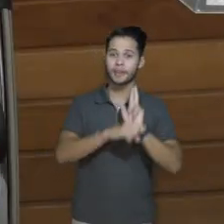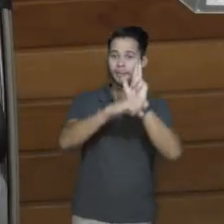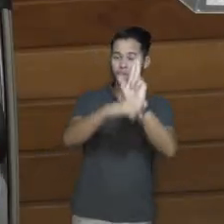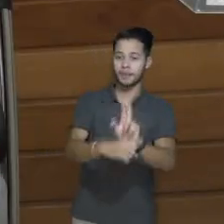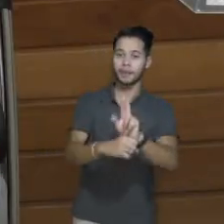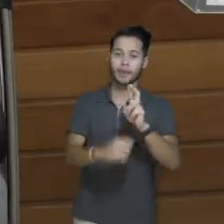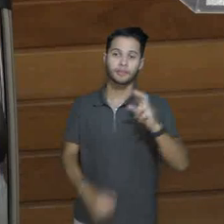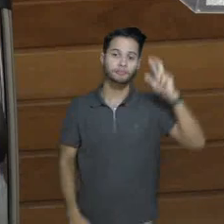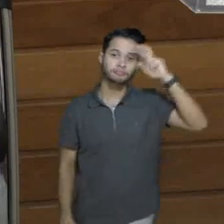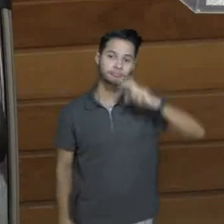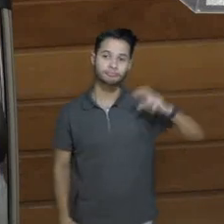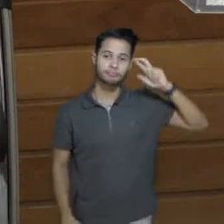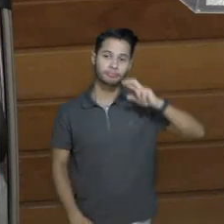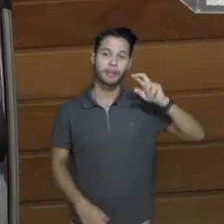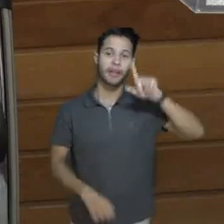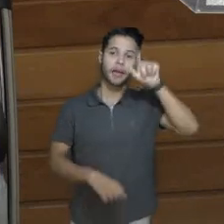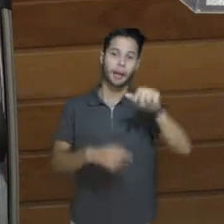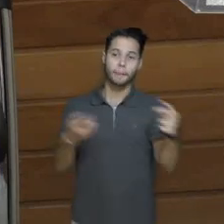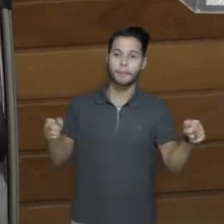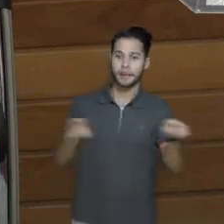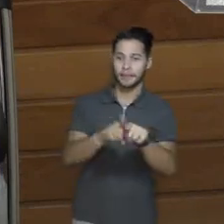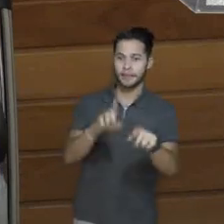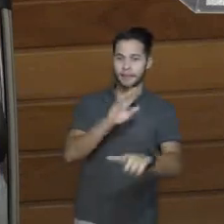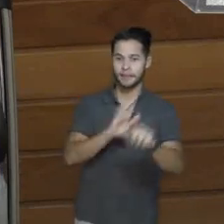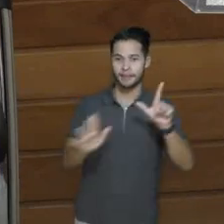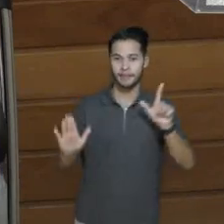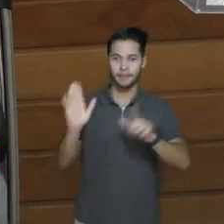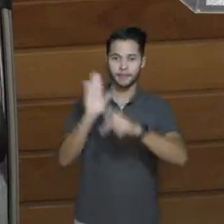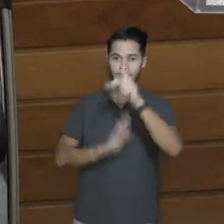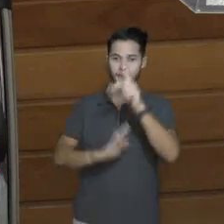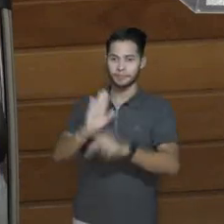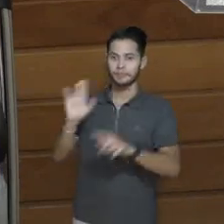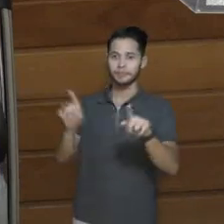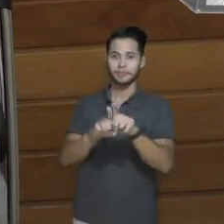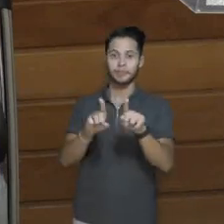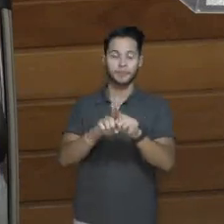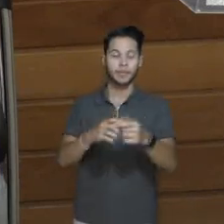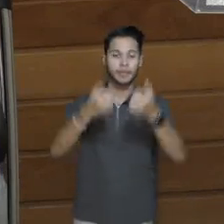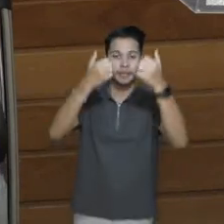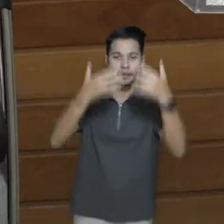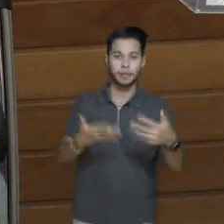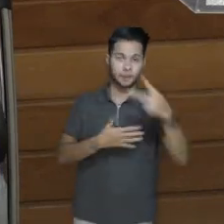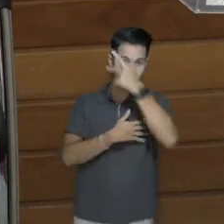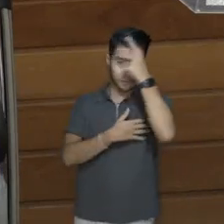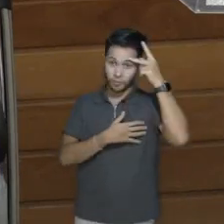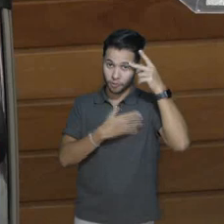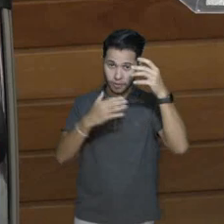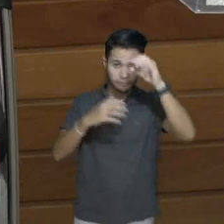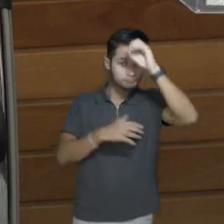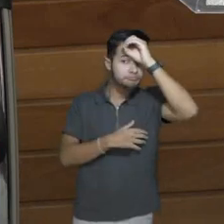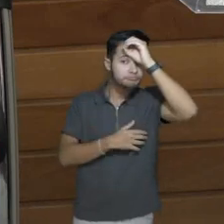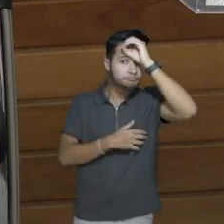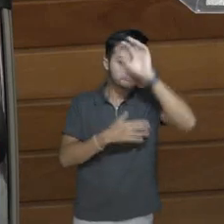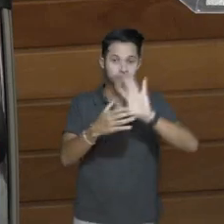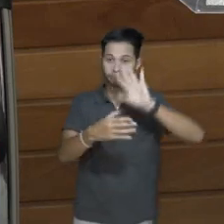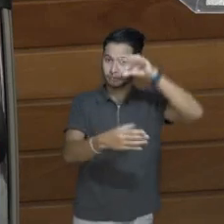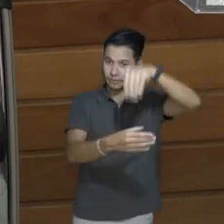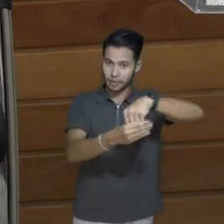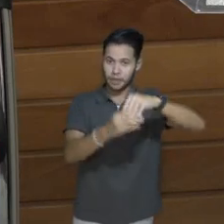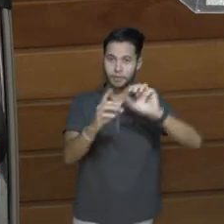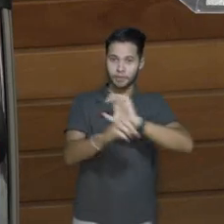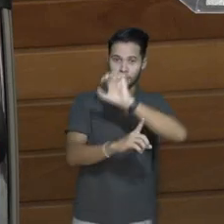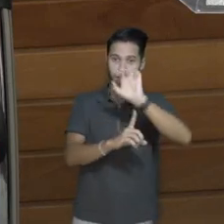parceiro e aderiu ao programa e e só para explicar PR as pessoas que às vezes não sabem dentro do Estado A Gente Tem a parte da